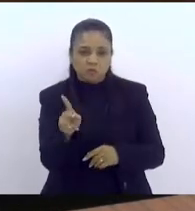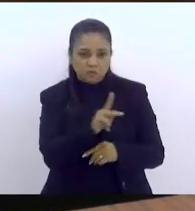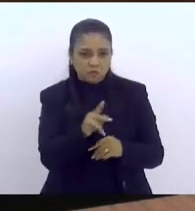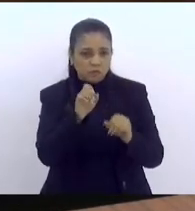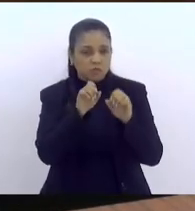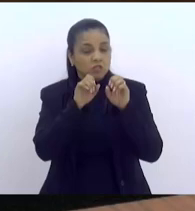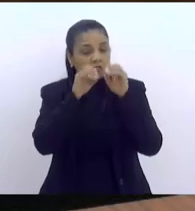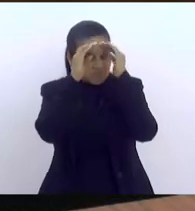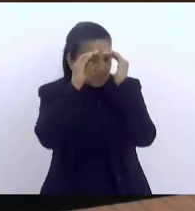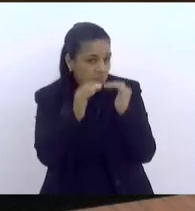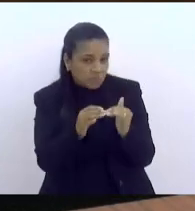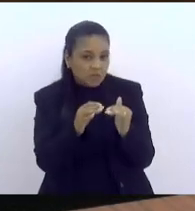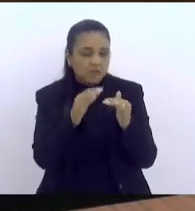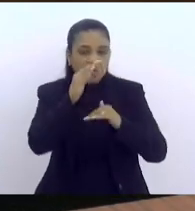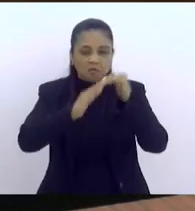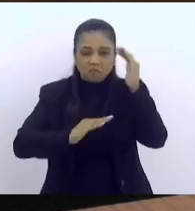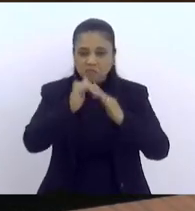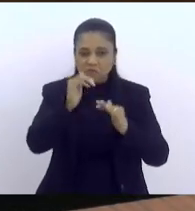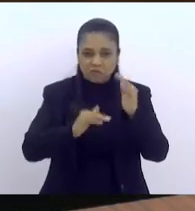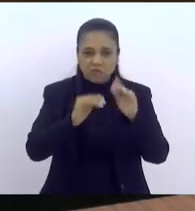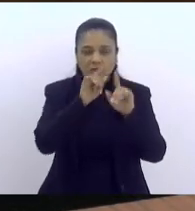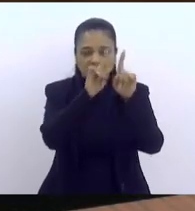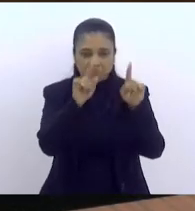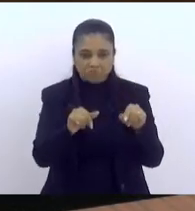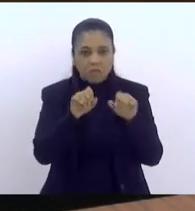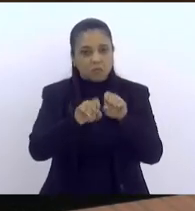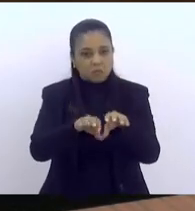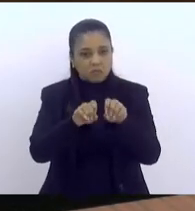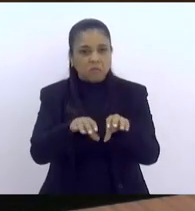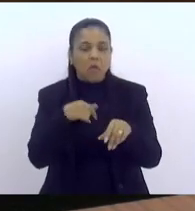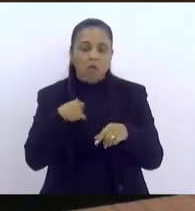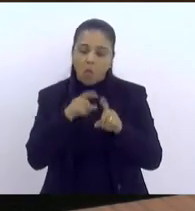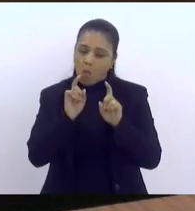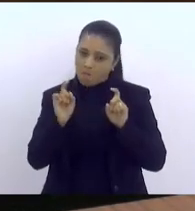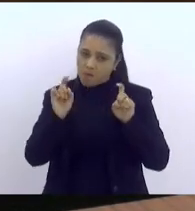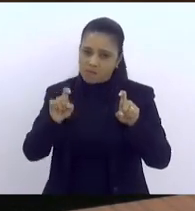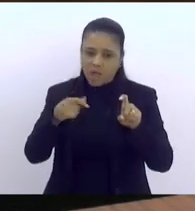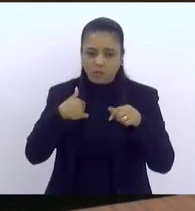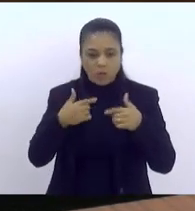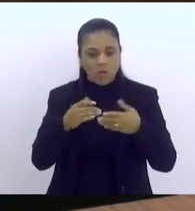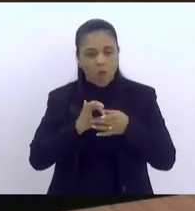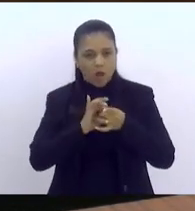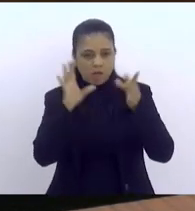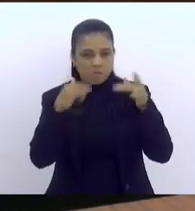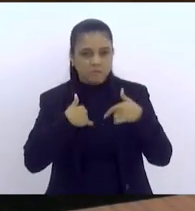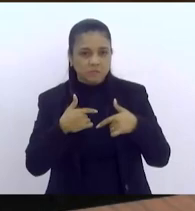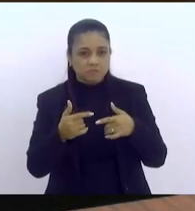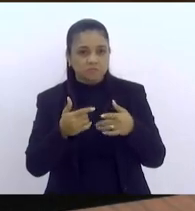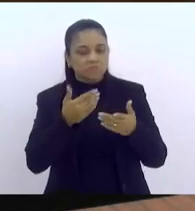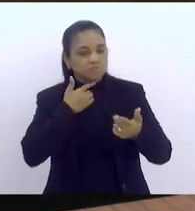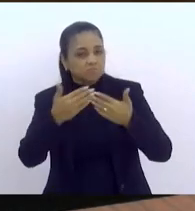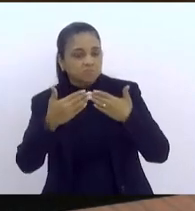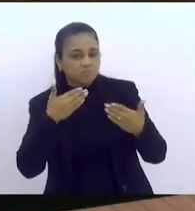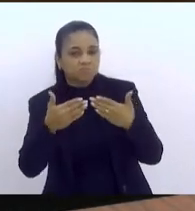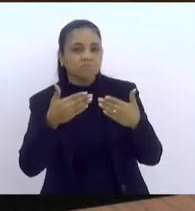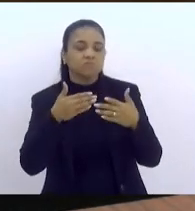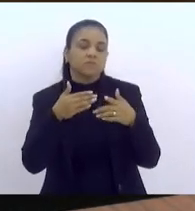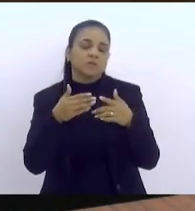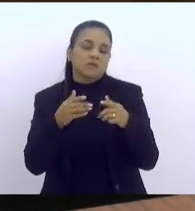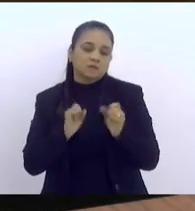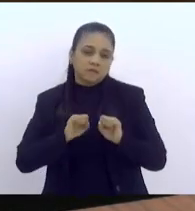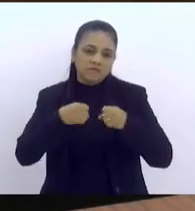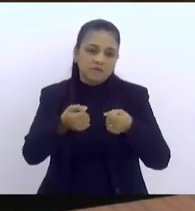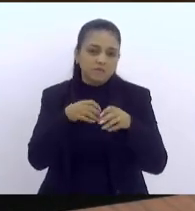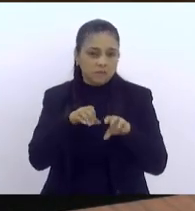profissionais do magistério. Mas eu coloco o nosso mandato e tenho certeza que toda a bancada em defesa da educação faz o mesmo, ao lado